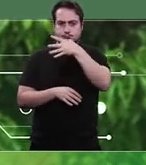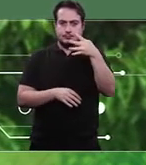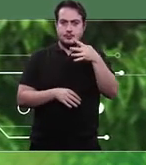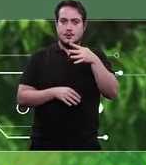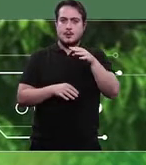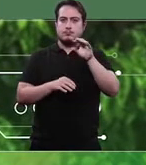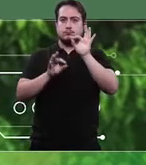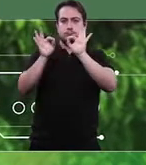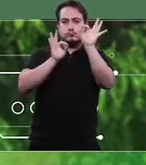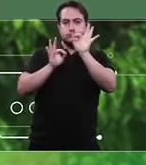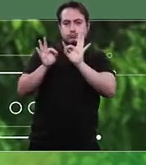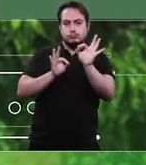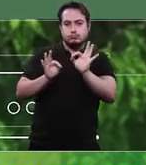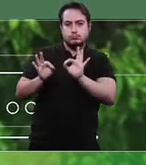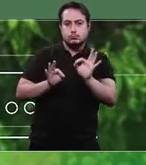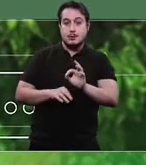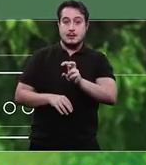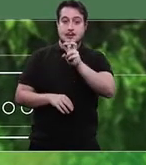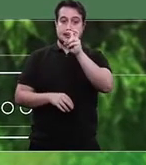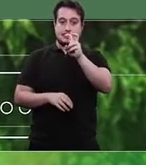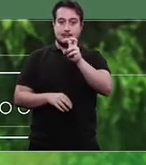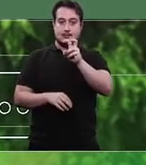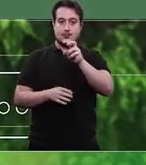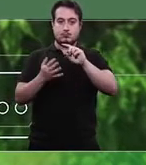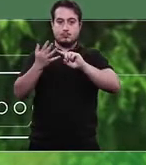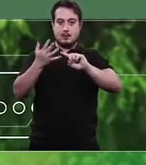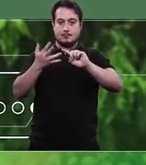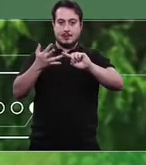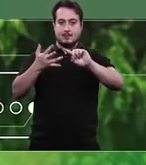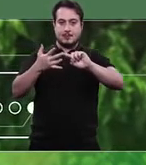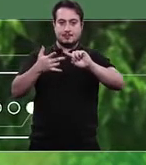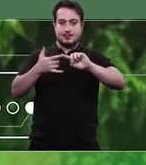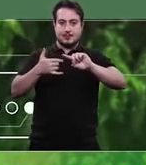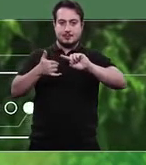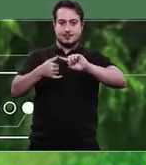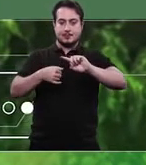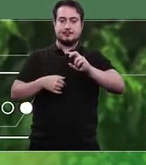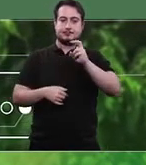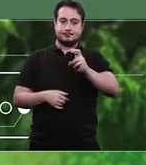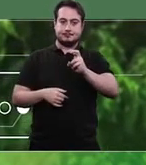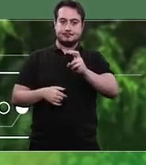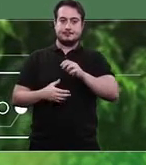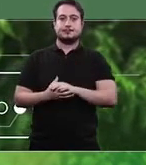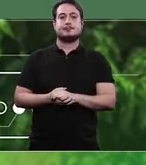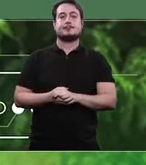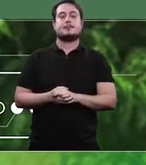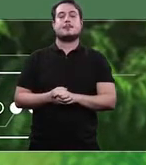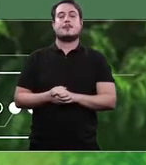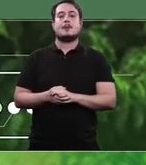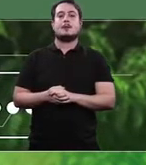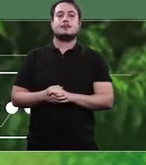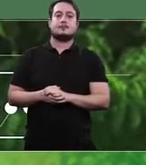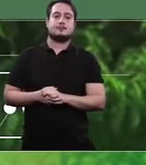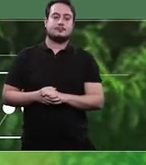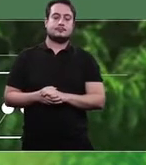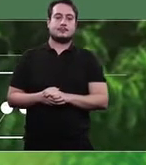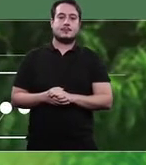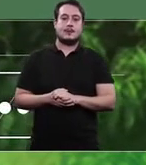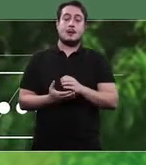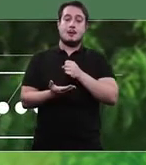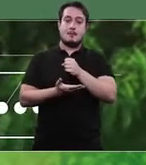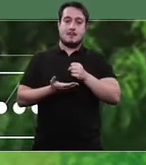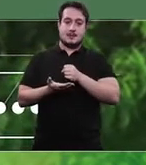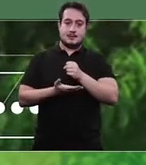distribui isso em 5 grandes categorias. Eu não vou entrar muito nos conceitos técnicos aqui para explicar essas categorias, mas